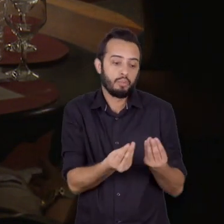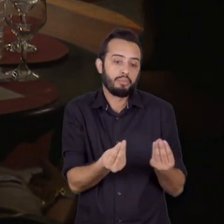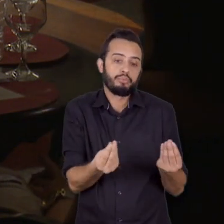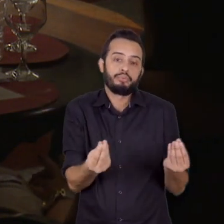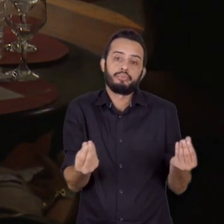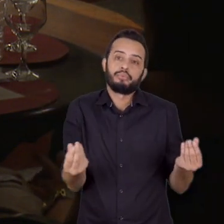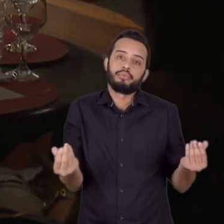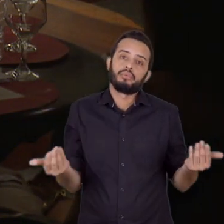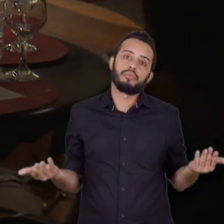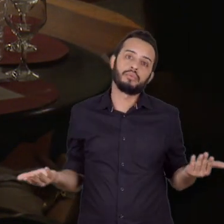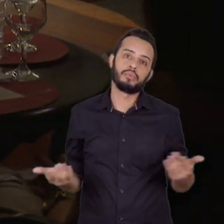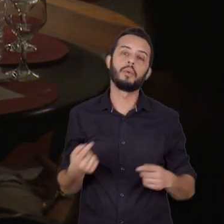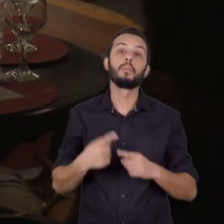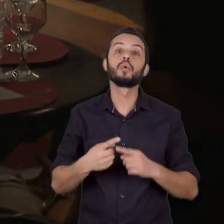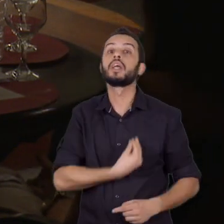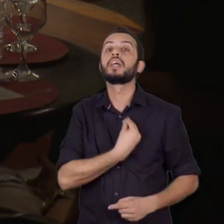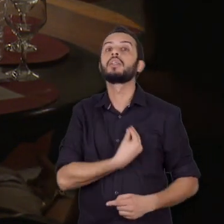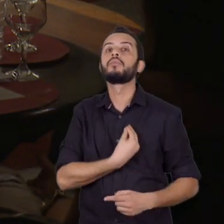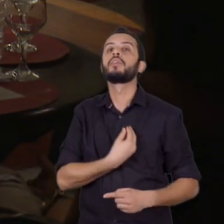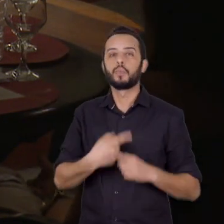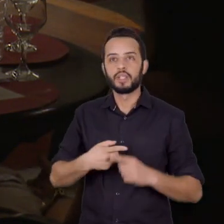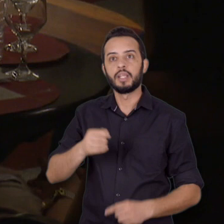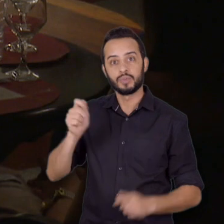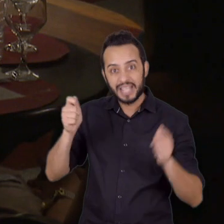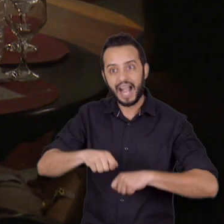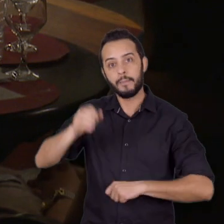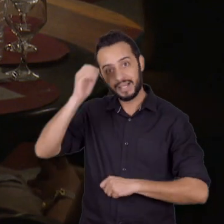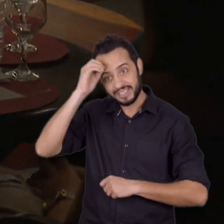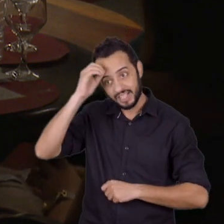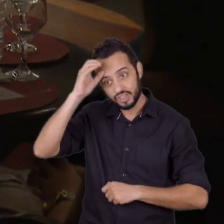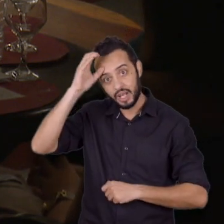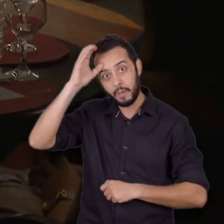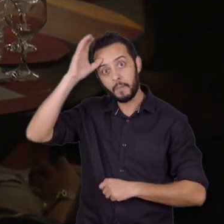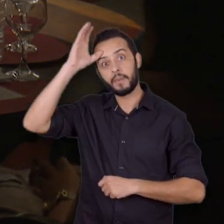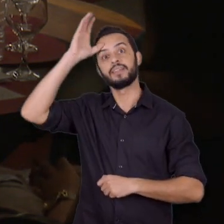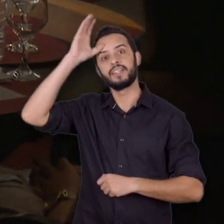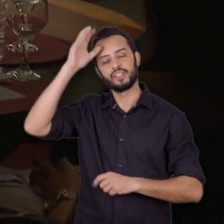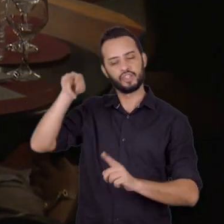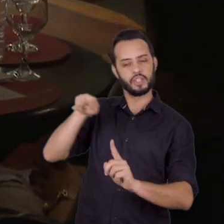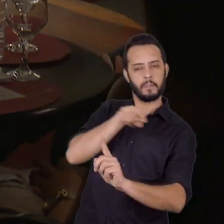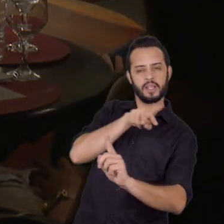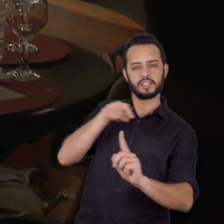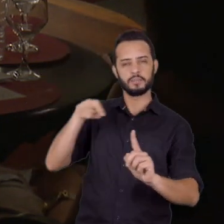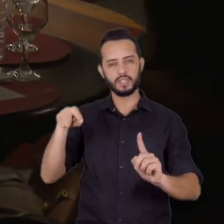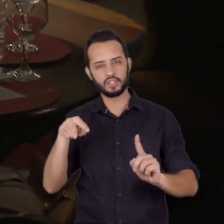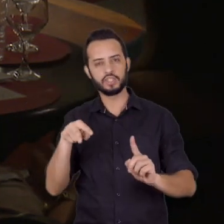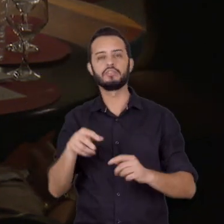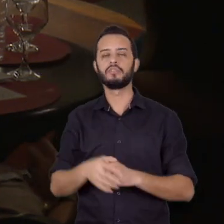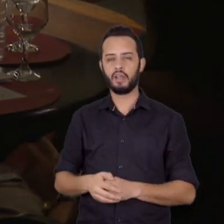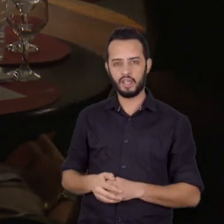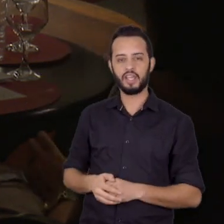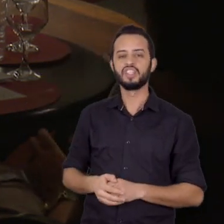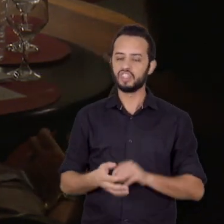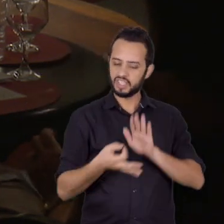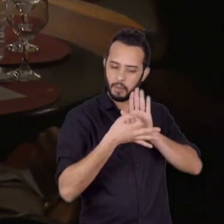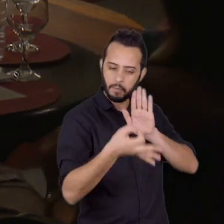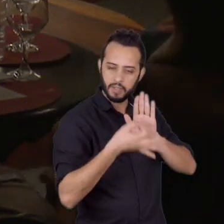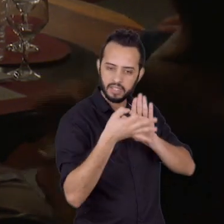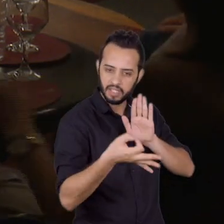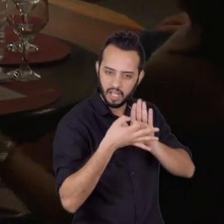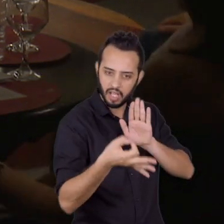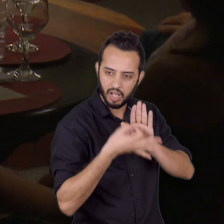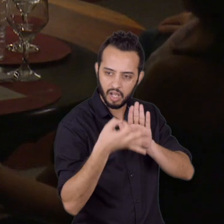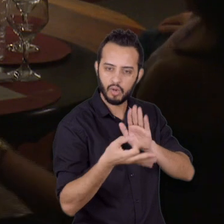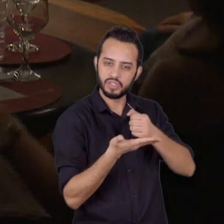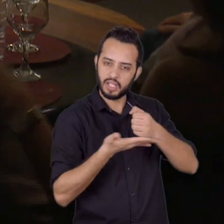Só sobrevivemos porque desenvolvemos a virtualidade, que é essa capacidade de se olhar de fora, de armazenar dados, de ter princípios.